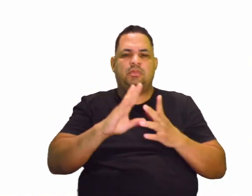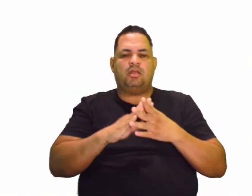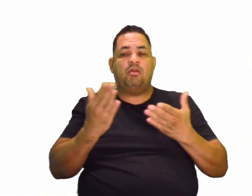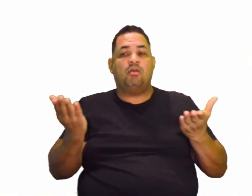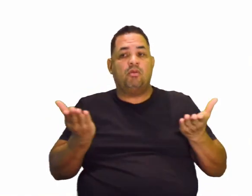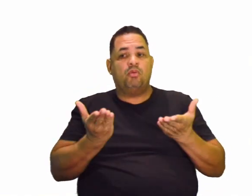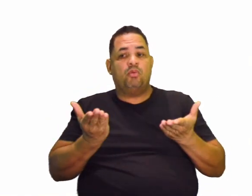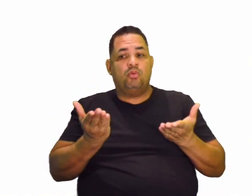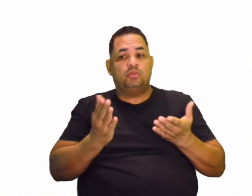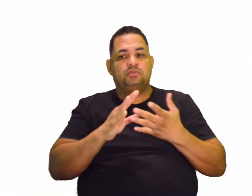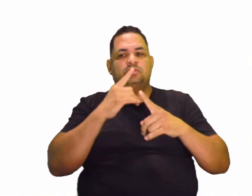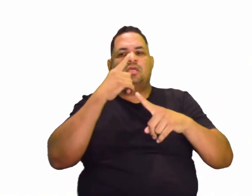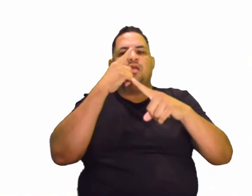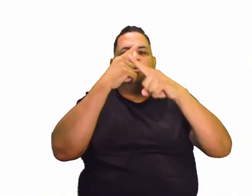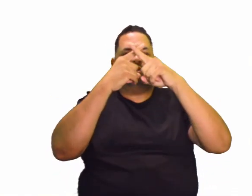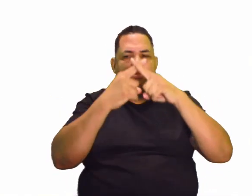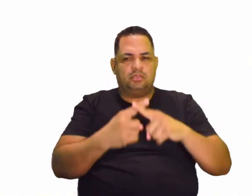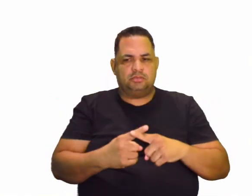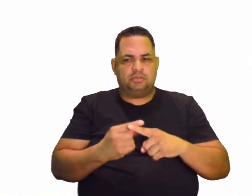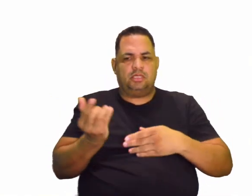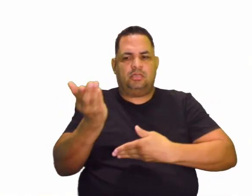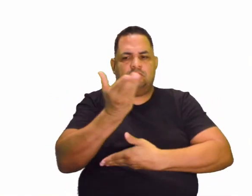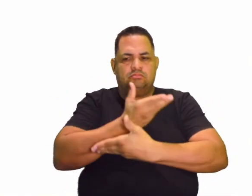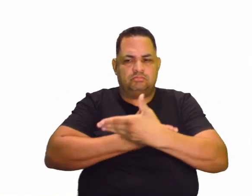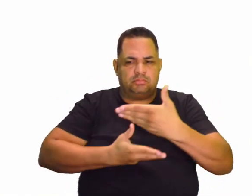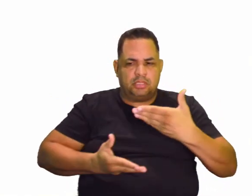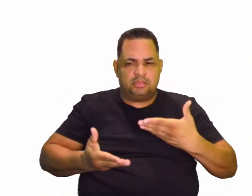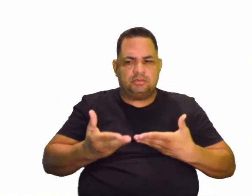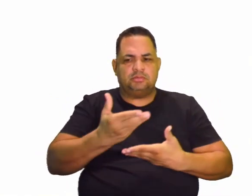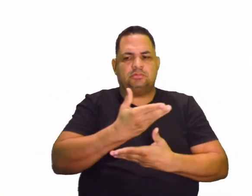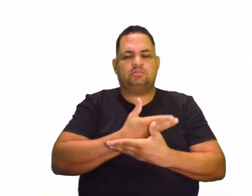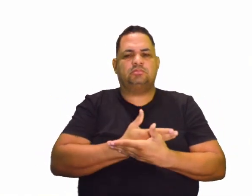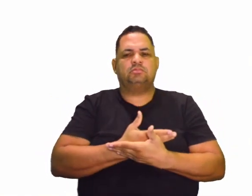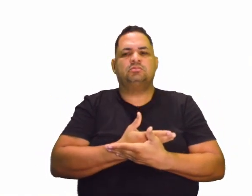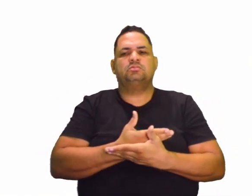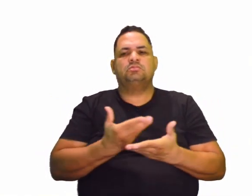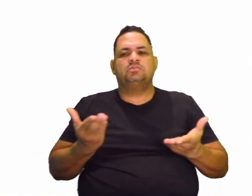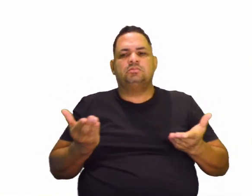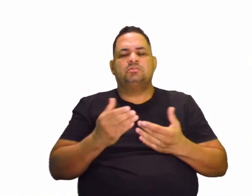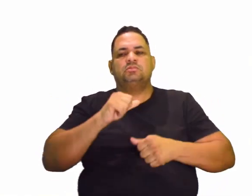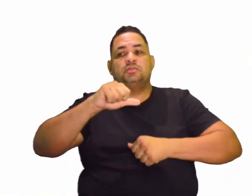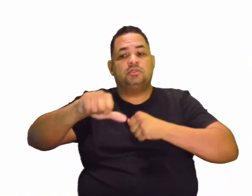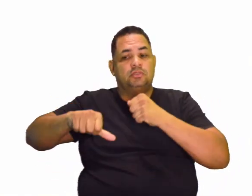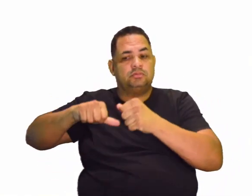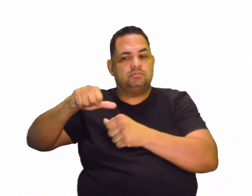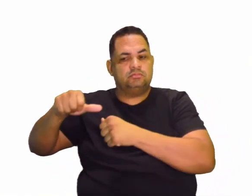é interação entre os povos, entre as nações. Então, foi mudando com o tempo.